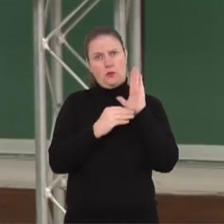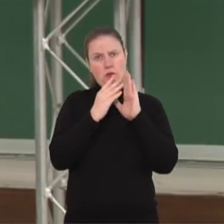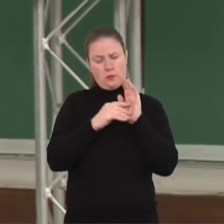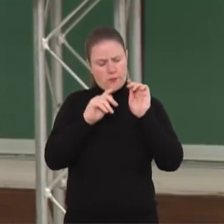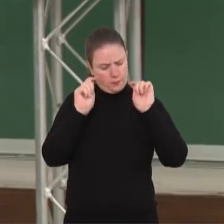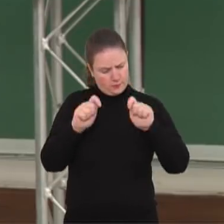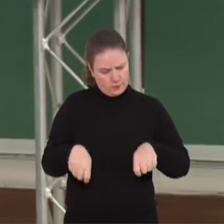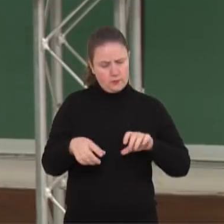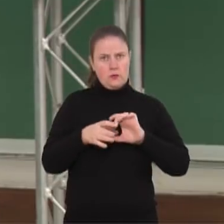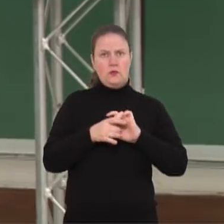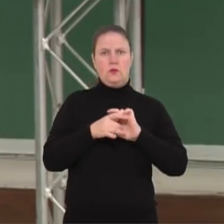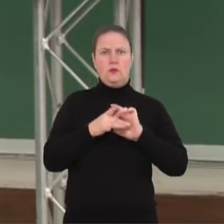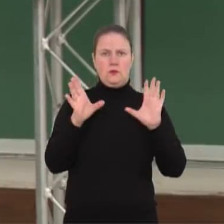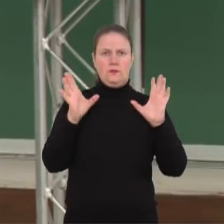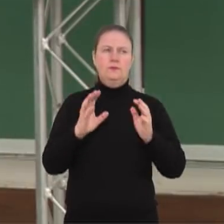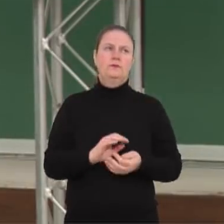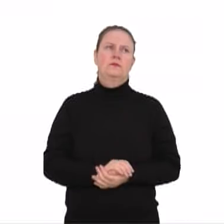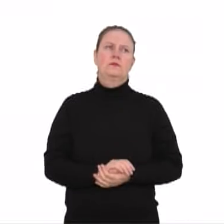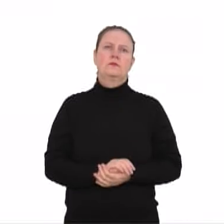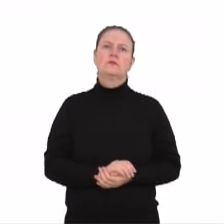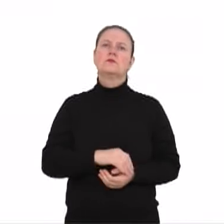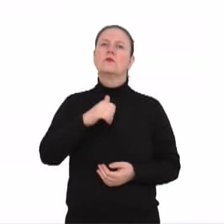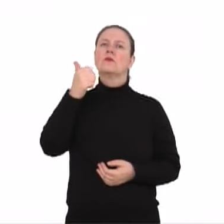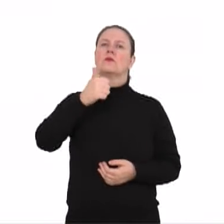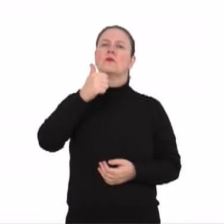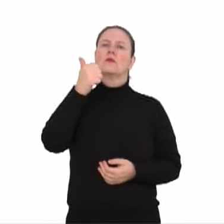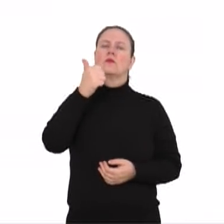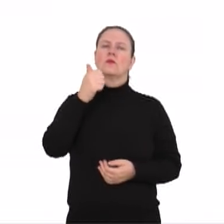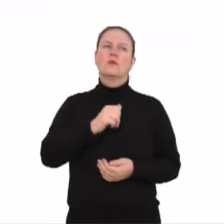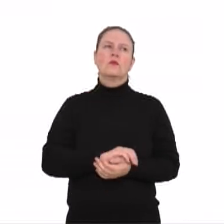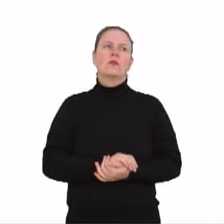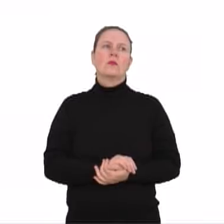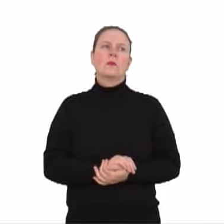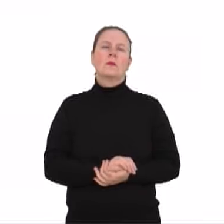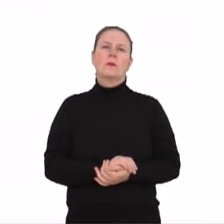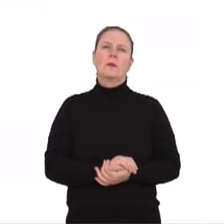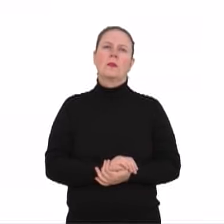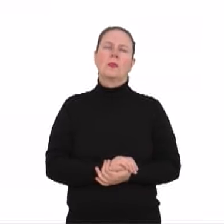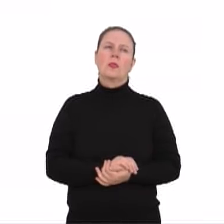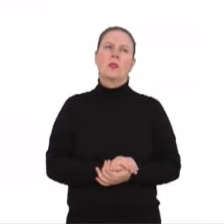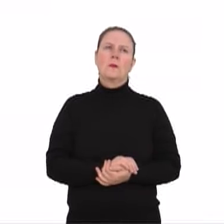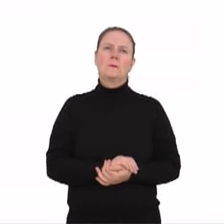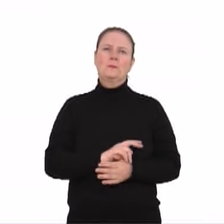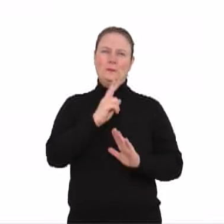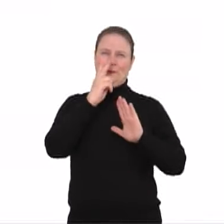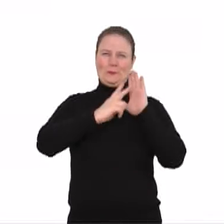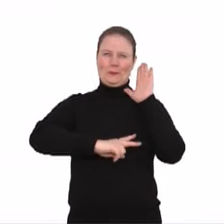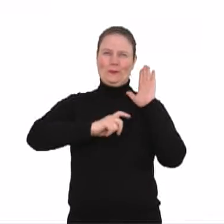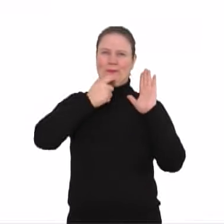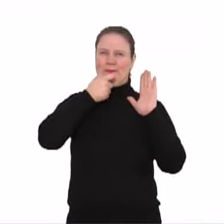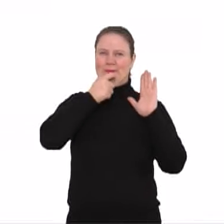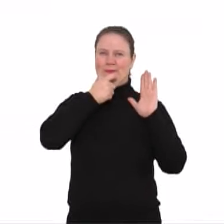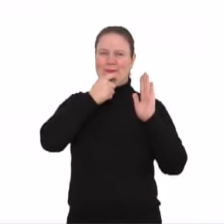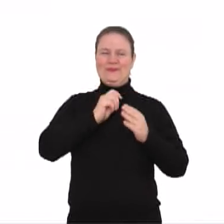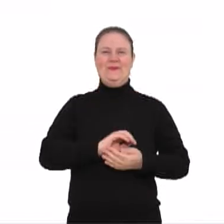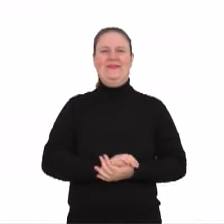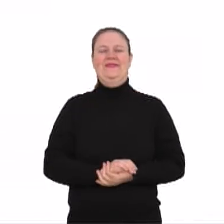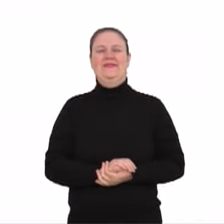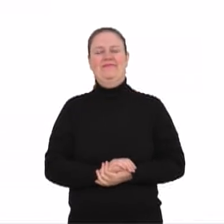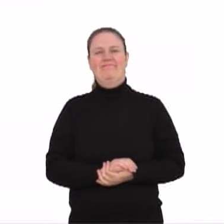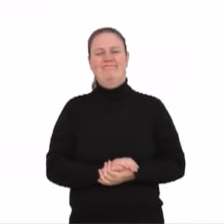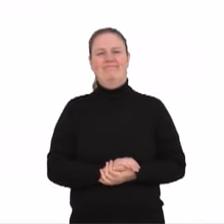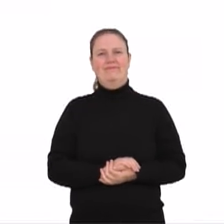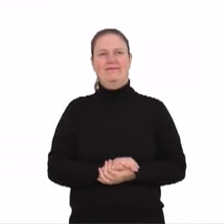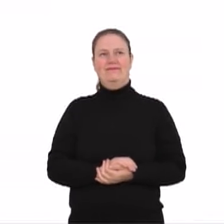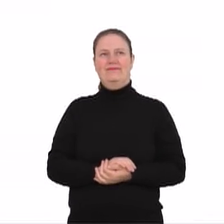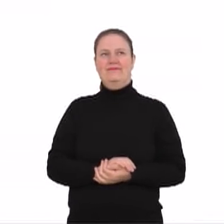nenhum. Então, let's go. Número 1, first. The first thing I want to do is ride on the roller